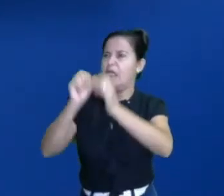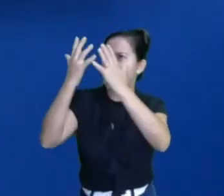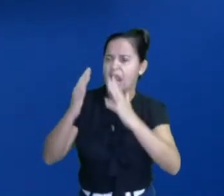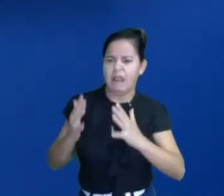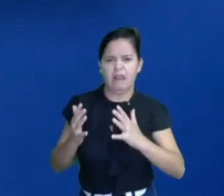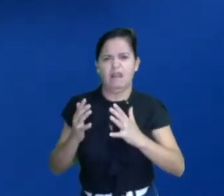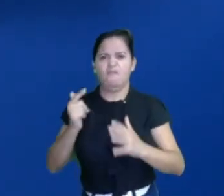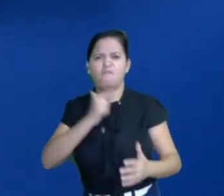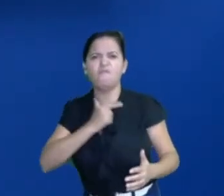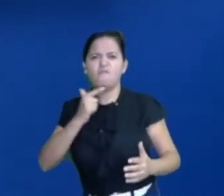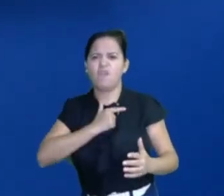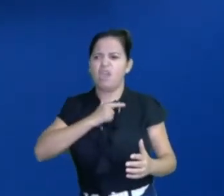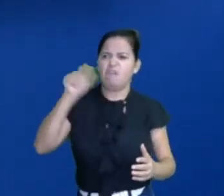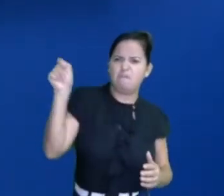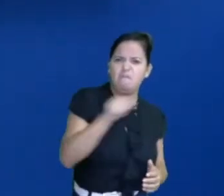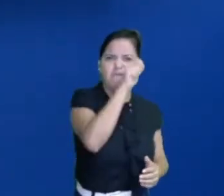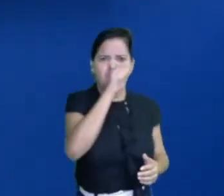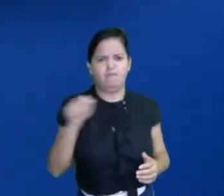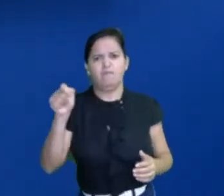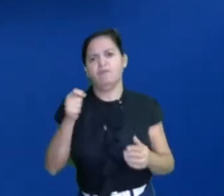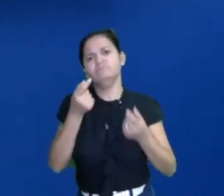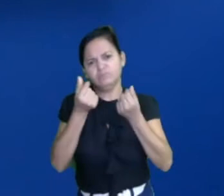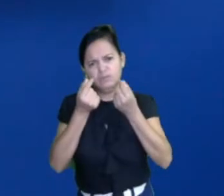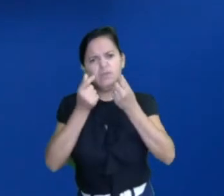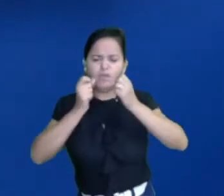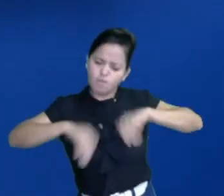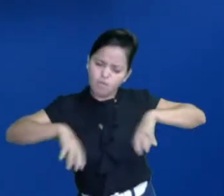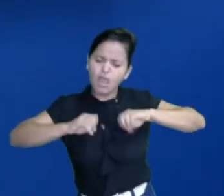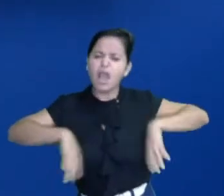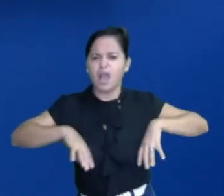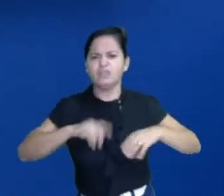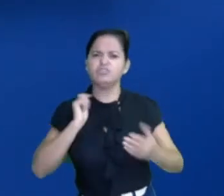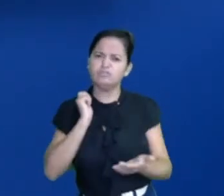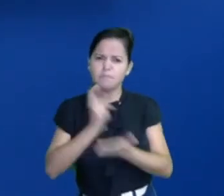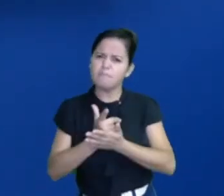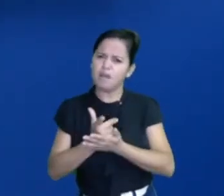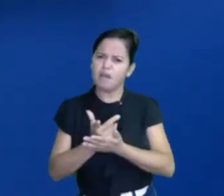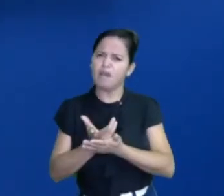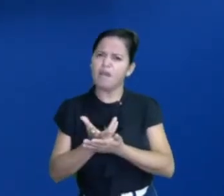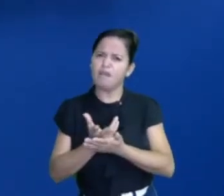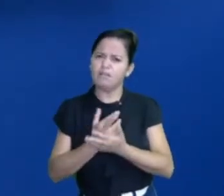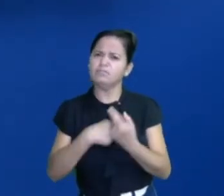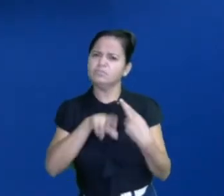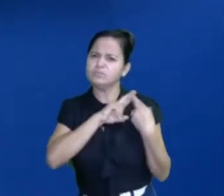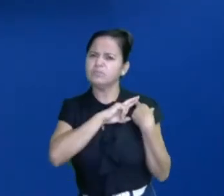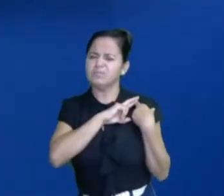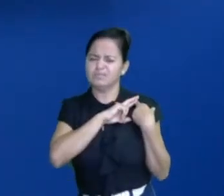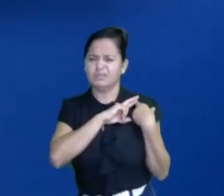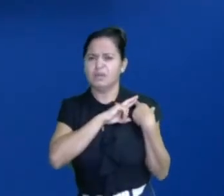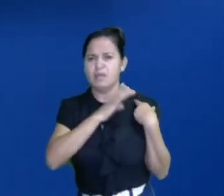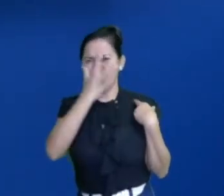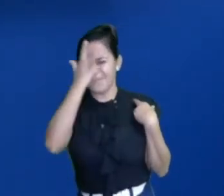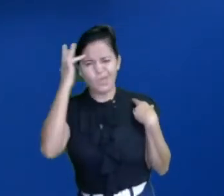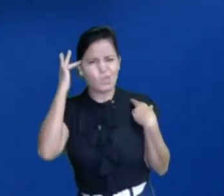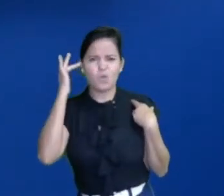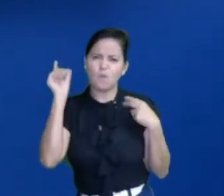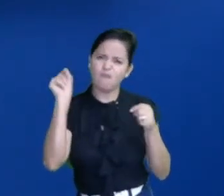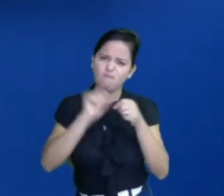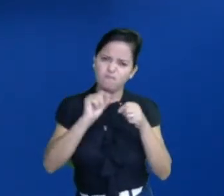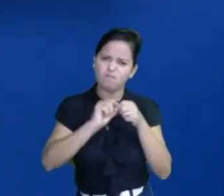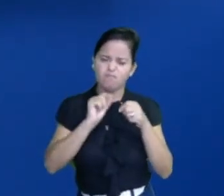saiu do nosso bolso, do dinheiro que a gente paga de impostos. Então, as pessoas vão lá e